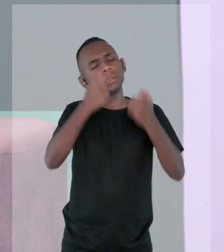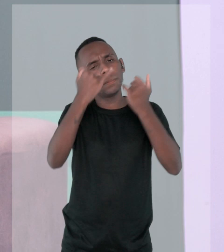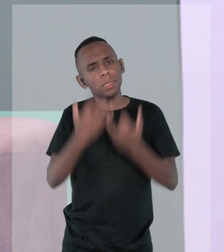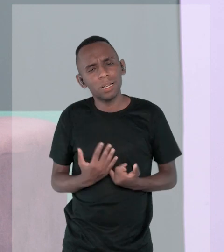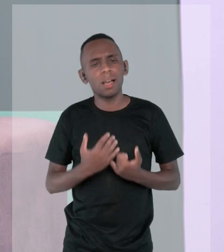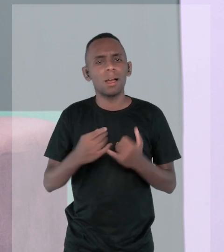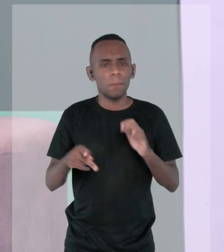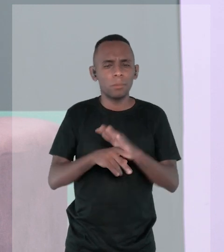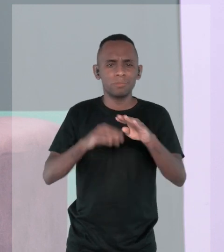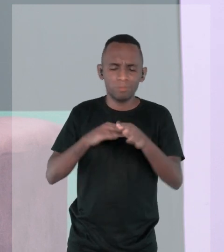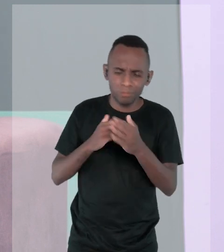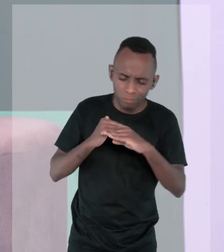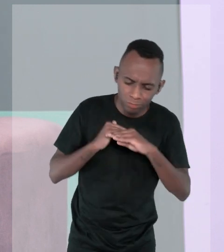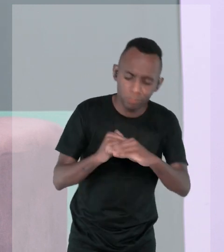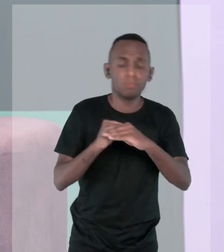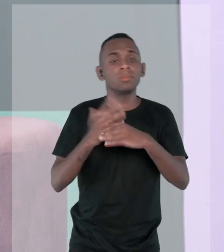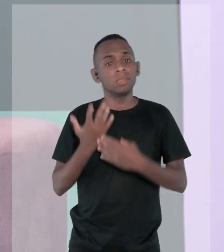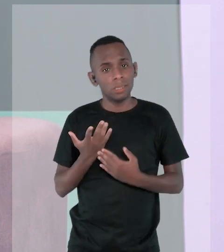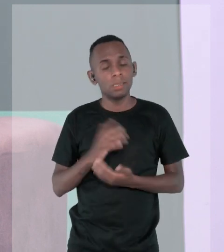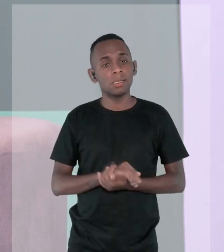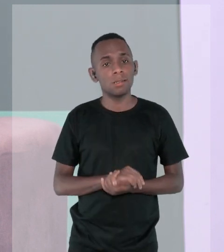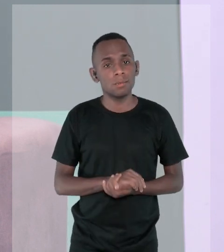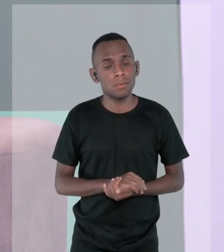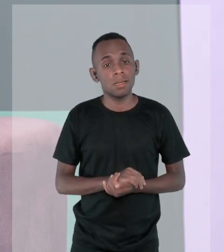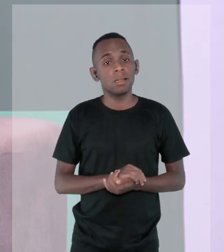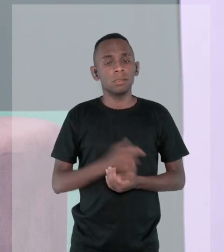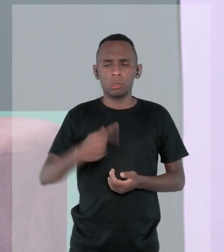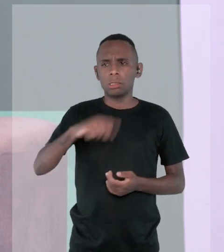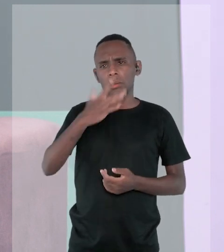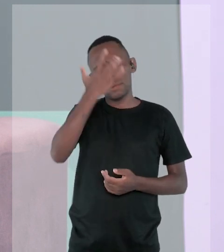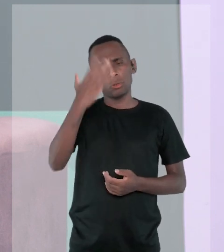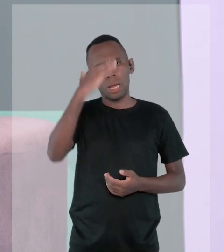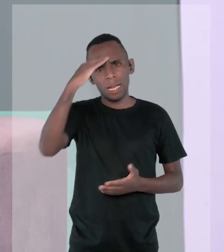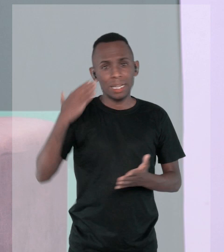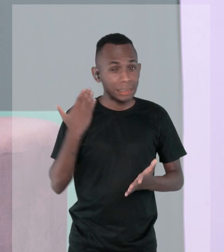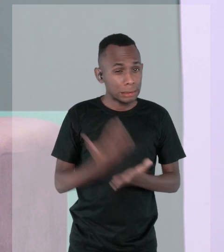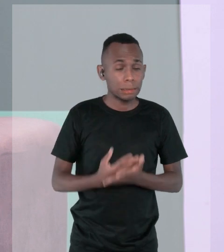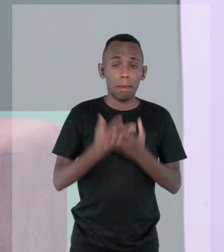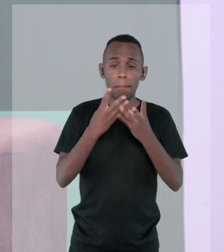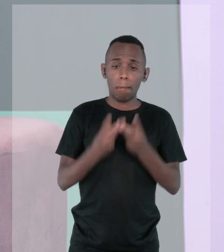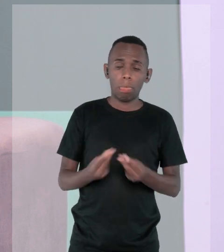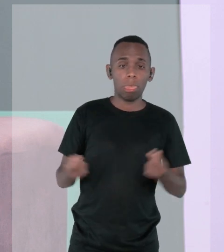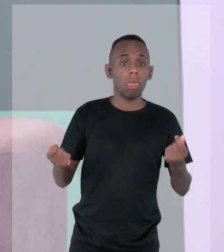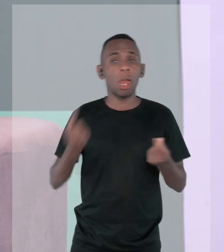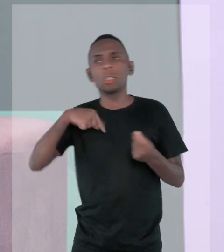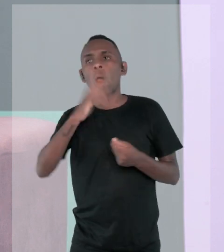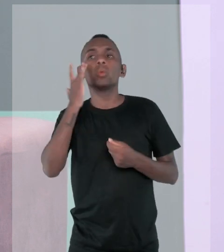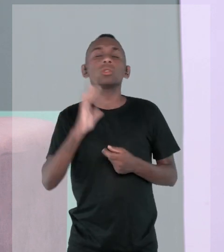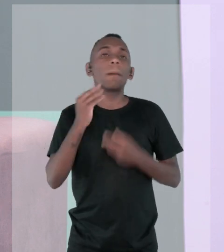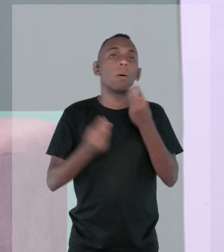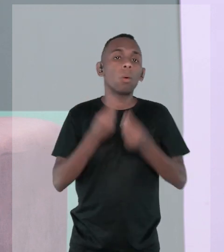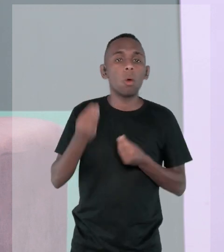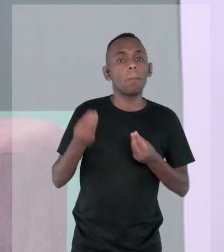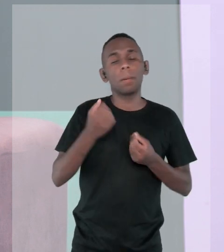tão pasteurizado, um mundo em que as convicções estão derretendo, né? E a gente não sabe exatamente